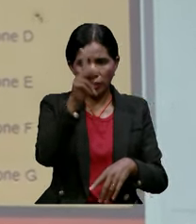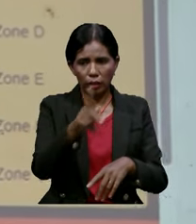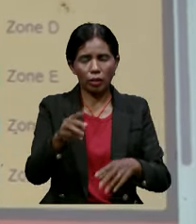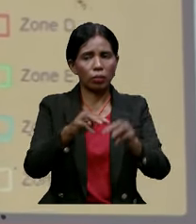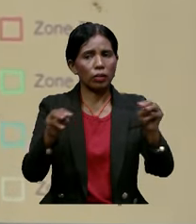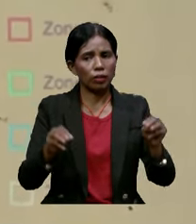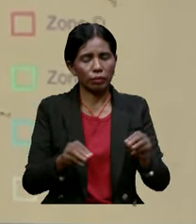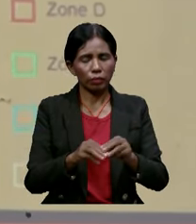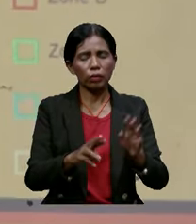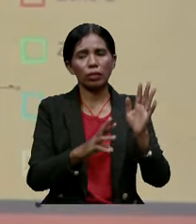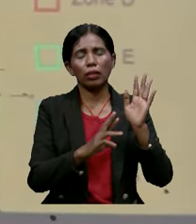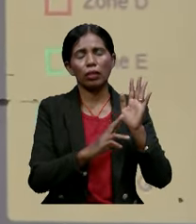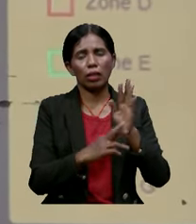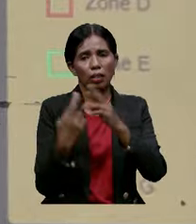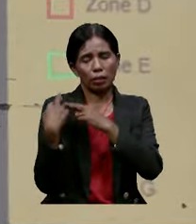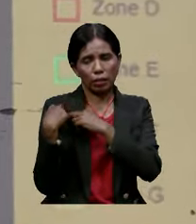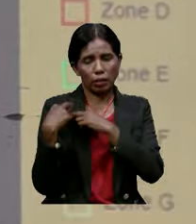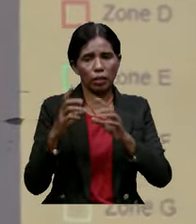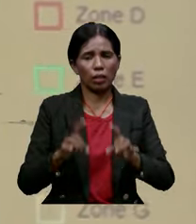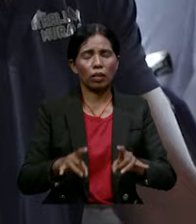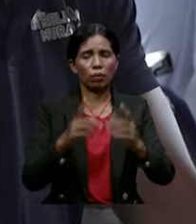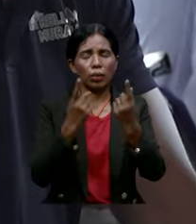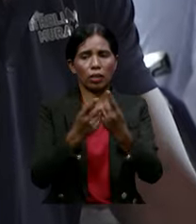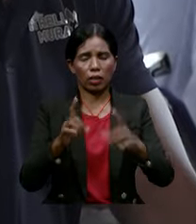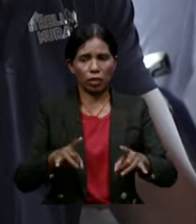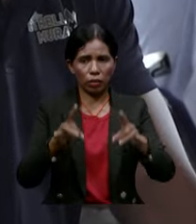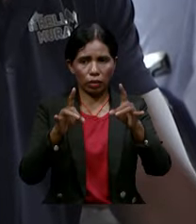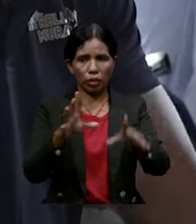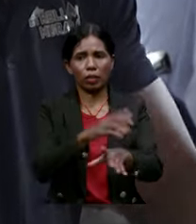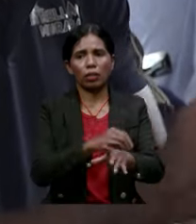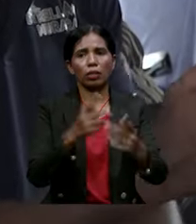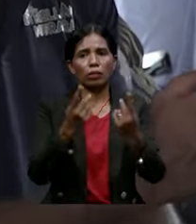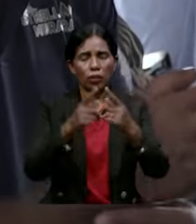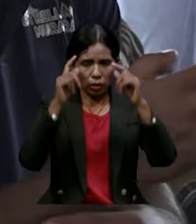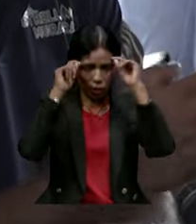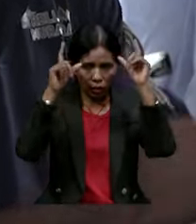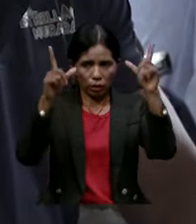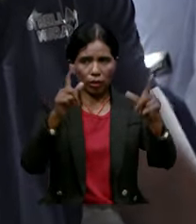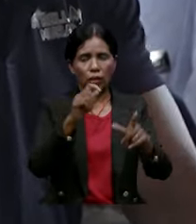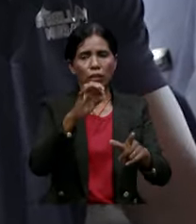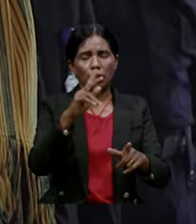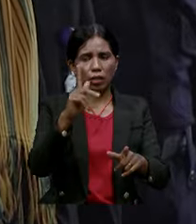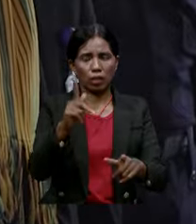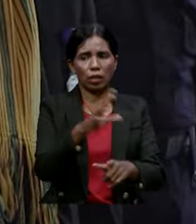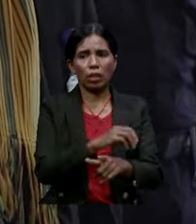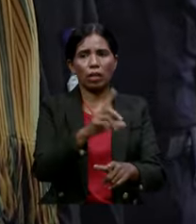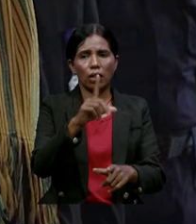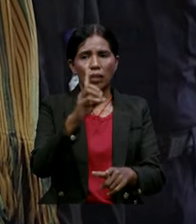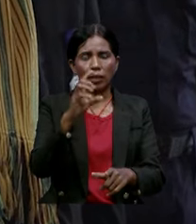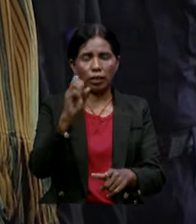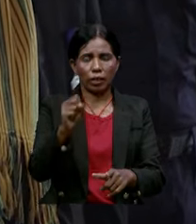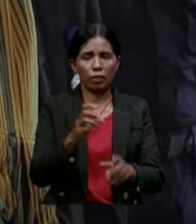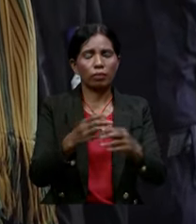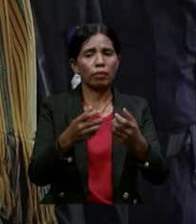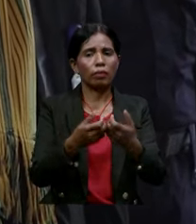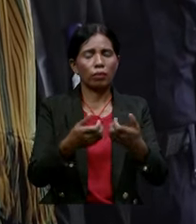refere, responsabiliza a empresa australiana. Estrela Resource, no empresa timoruan Peak Everest Mining, LDA, faheba bloco